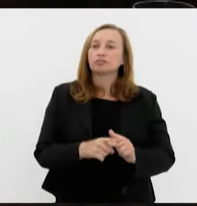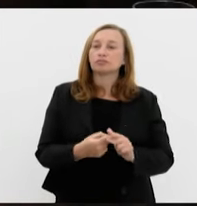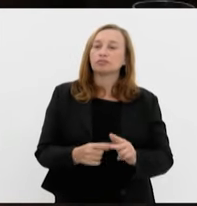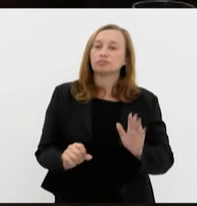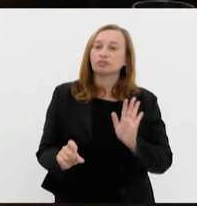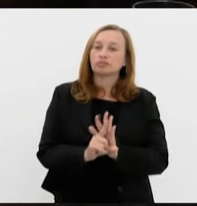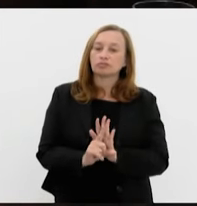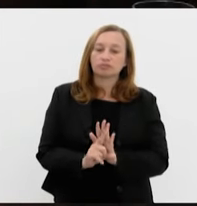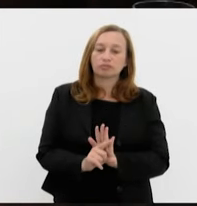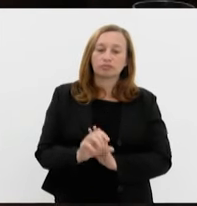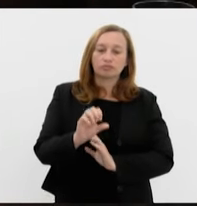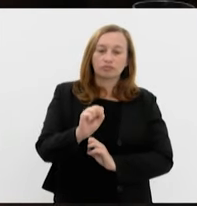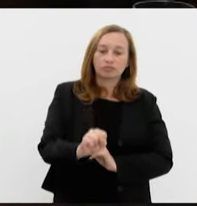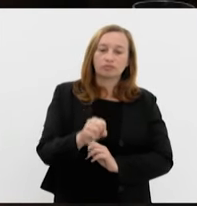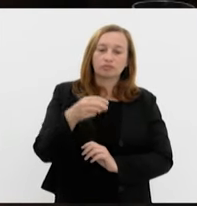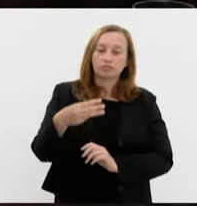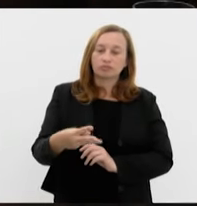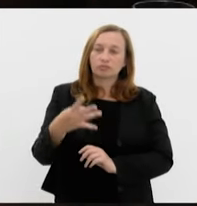lei